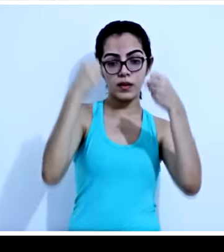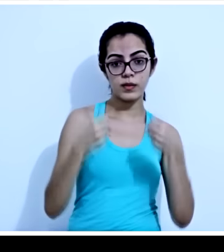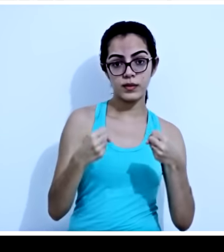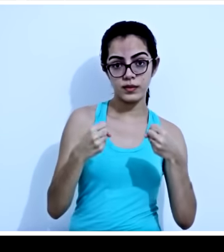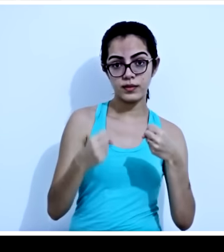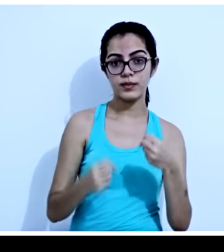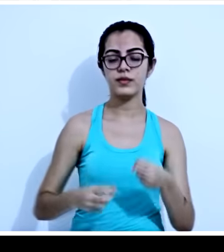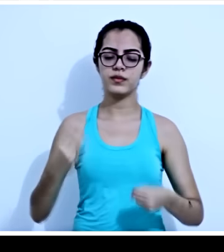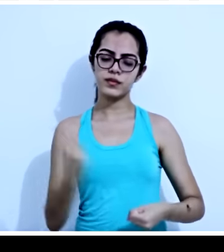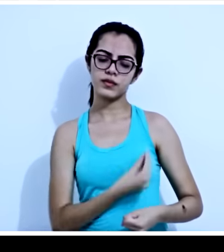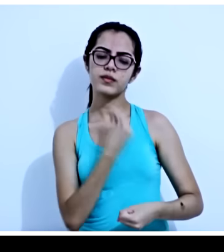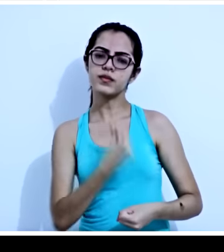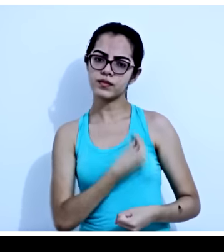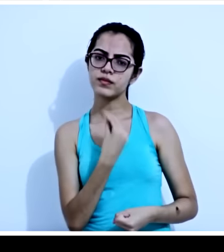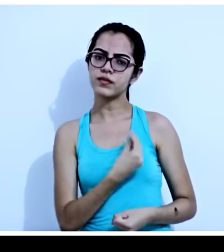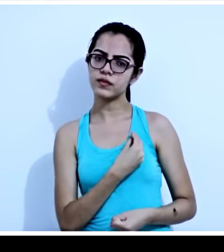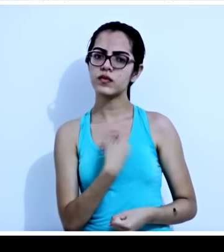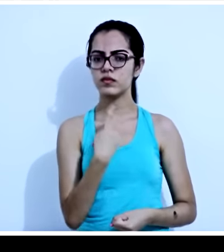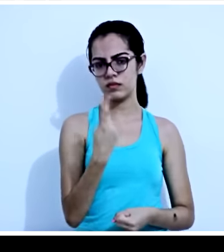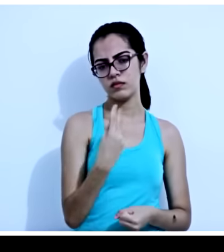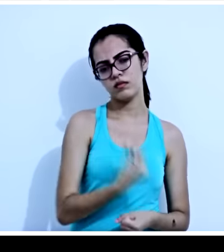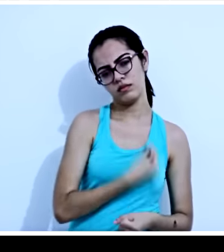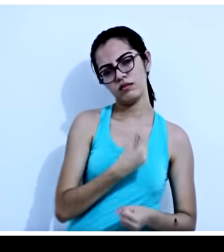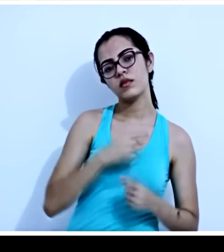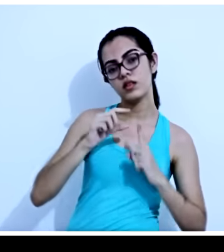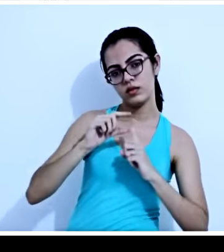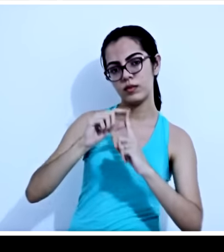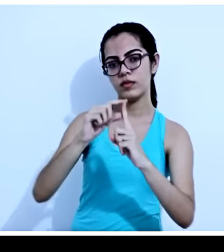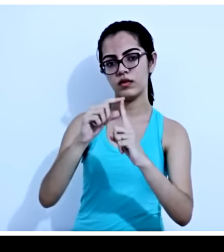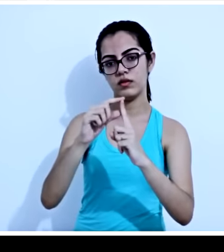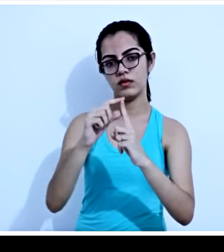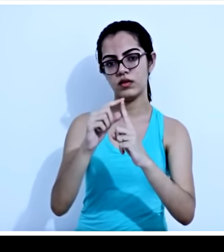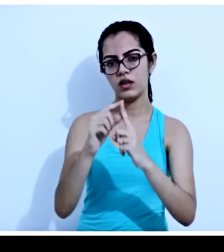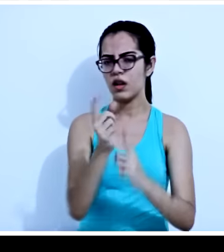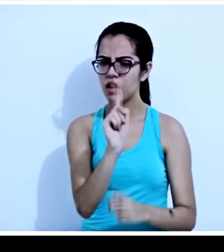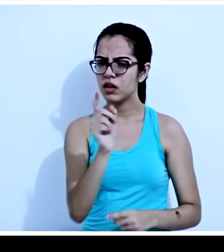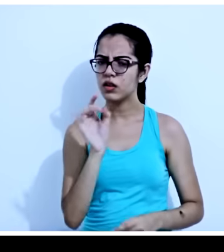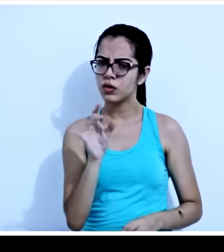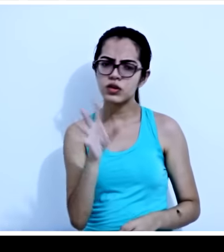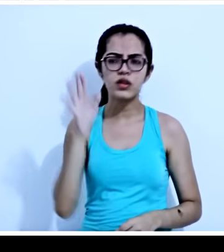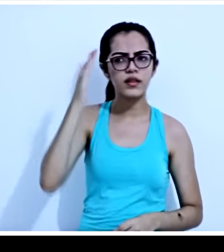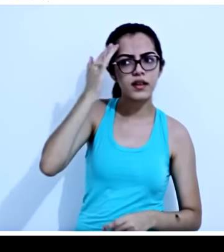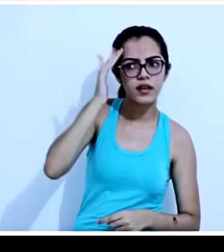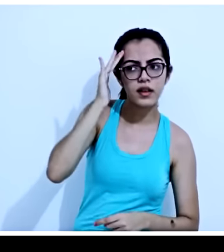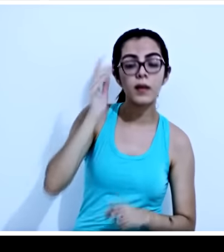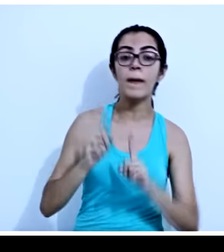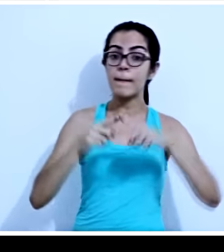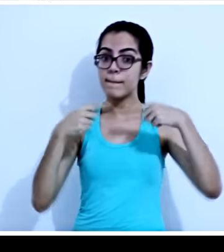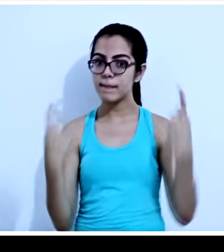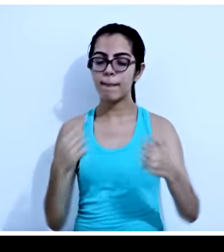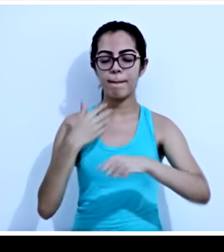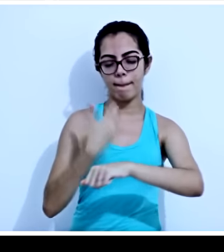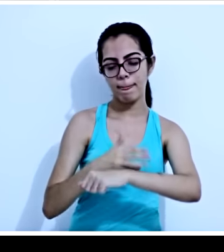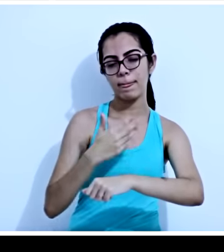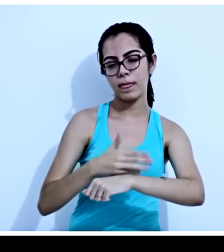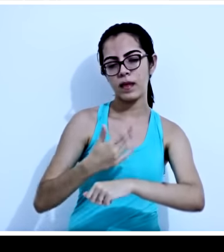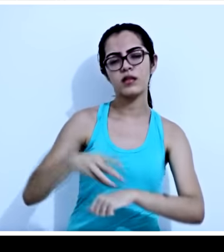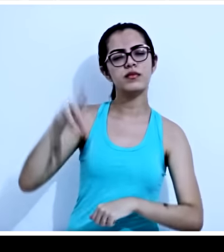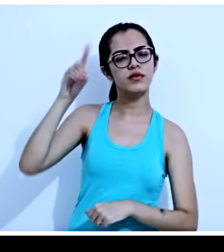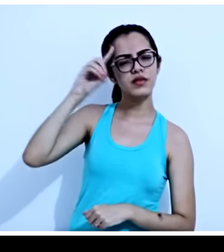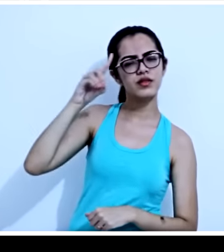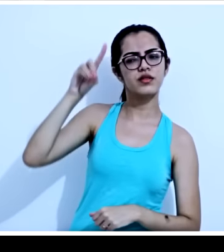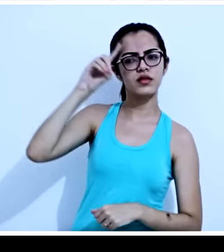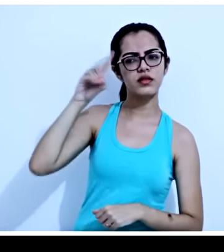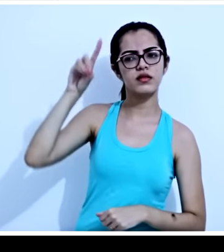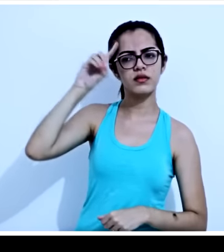viver essa palavra, que possamos não só ouvirmos, mas também praticarmos, colocarmos